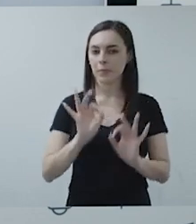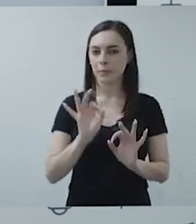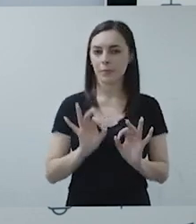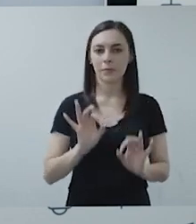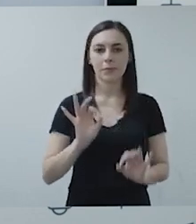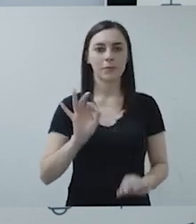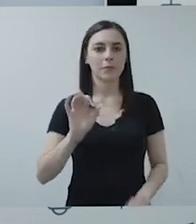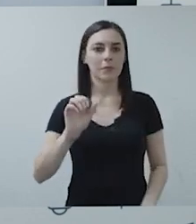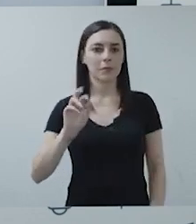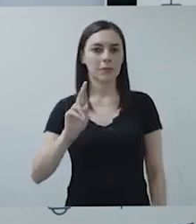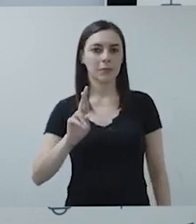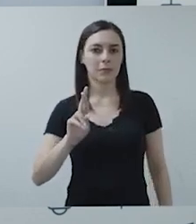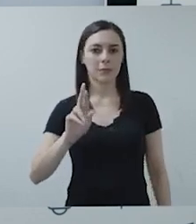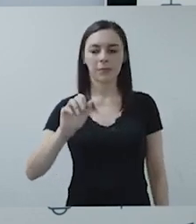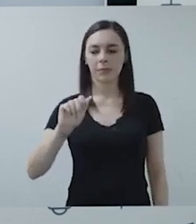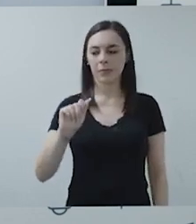palavra